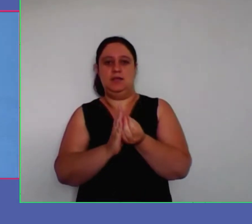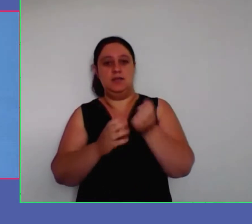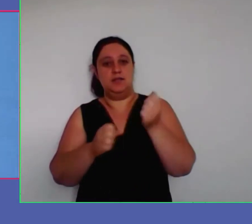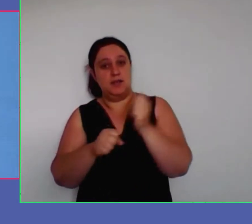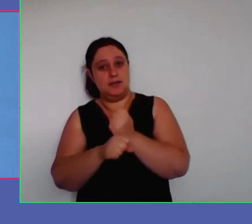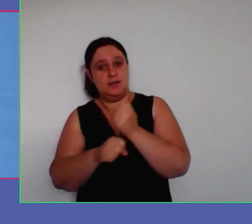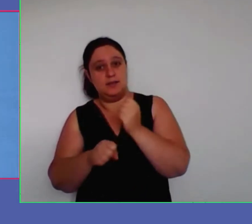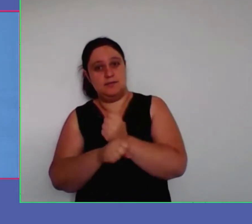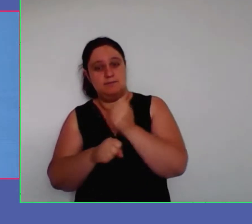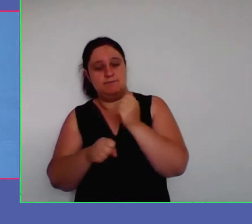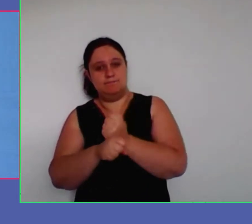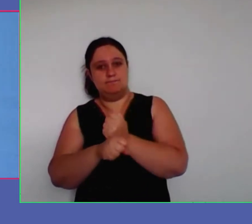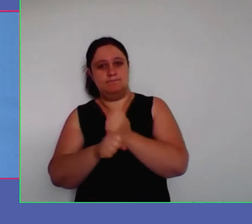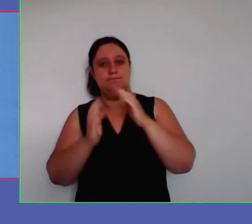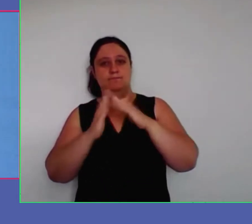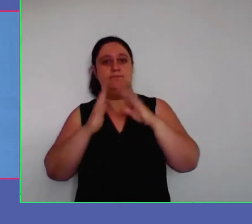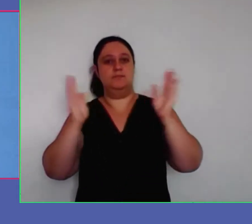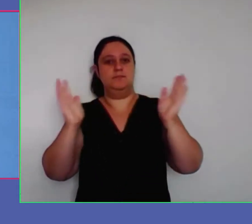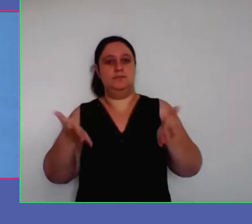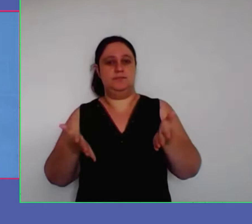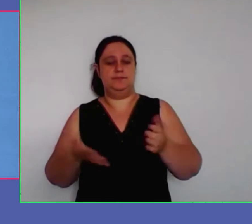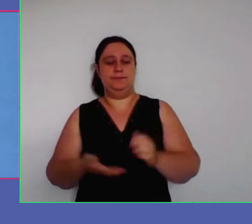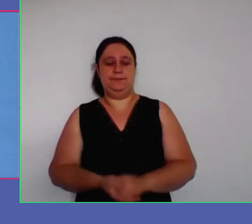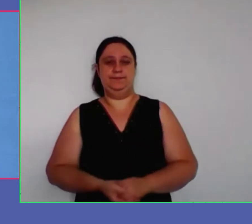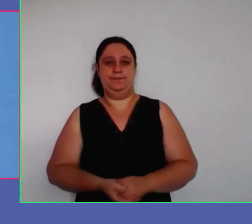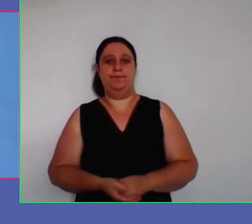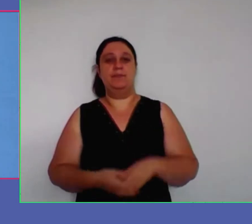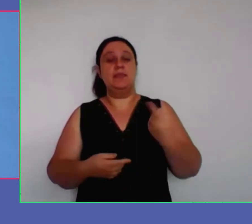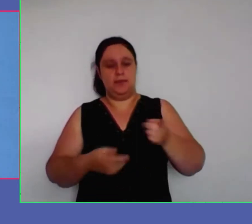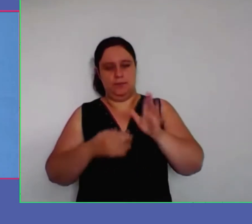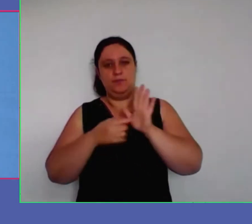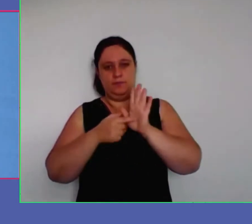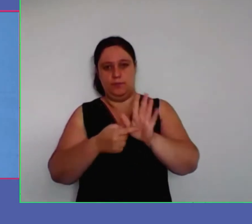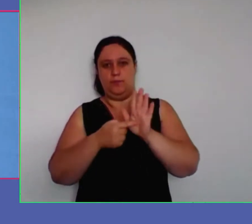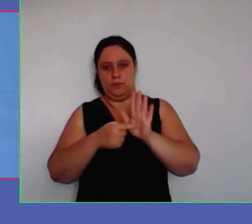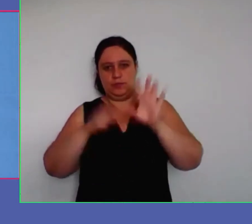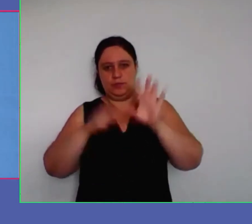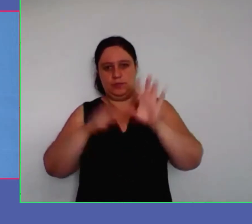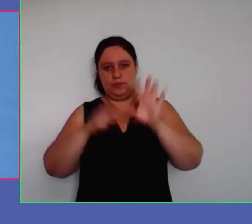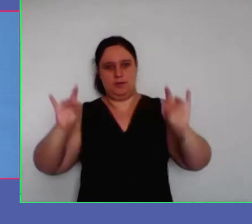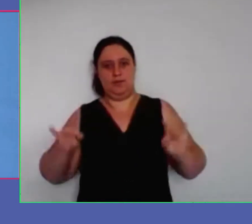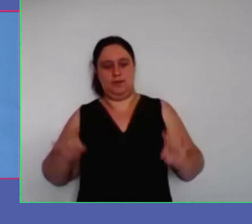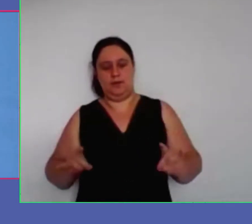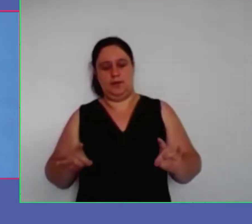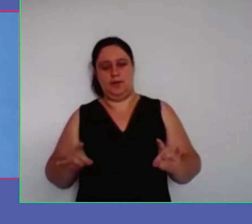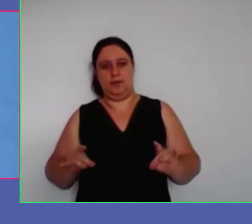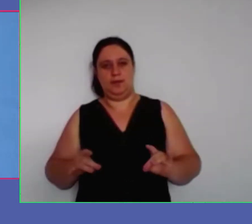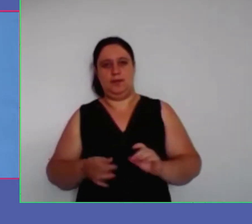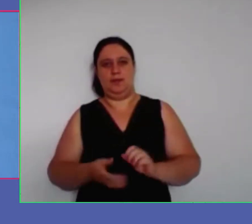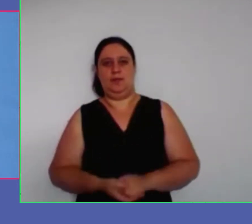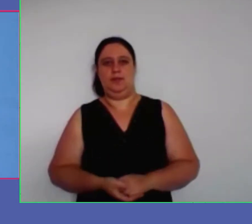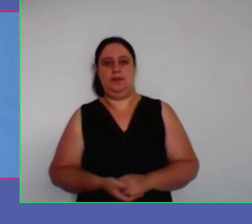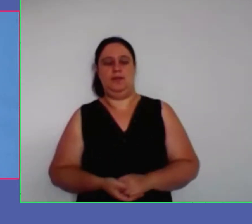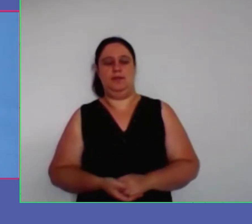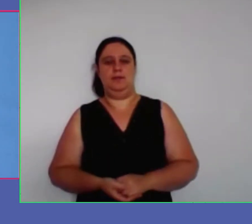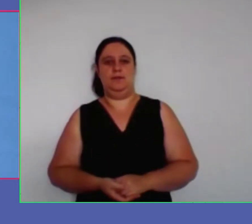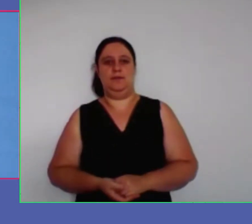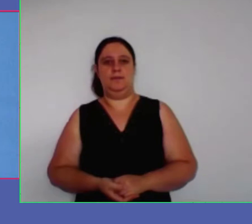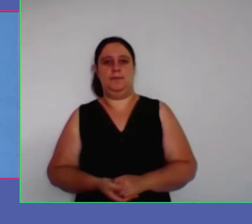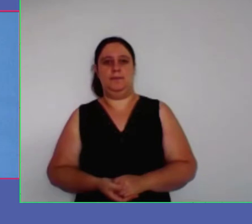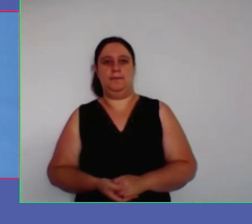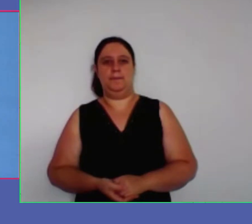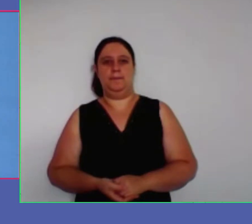vou mostrar isso com mais detalhes a partir desse semestre. Então,